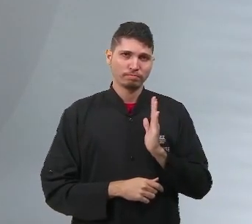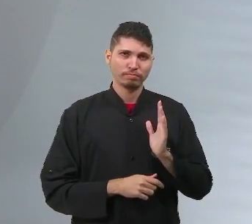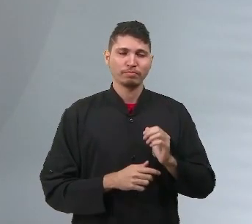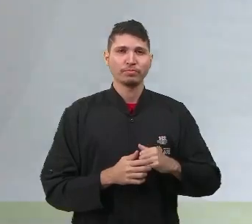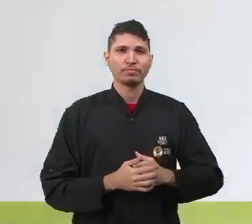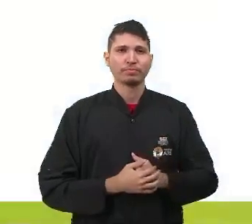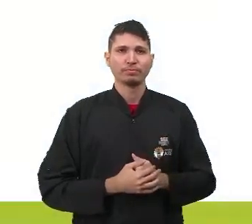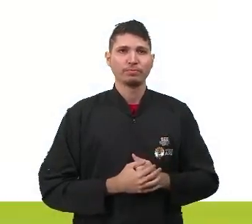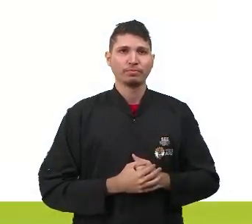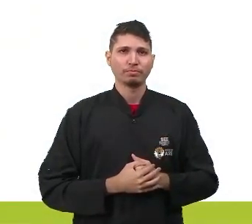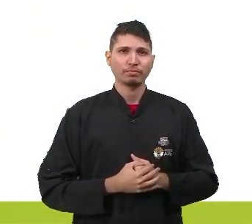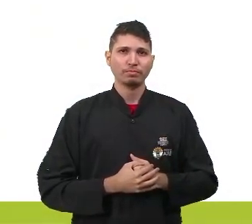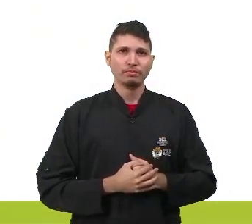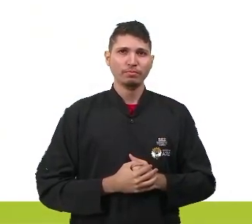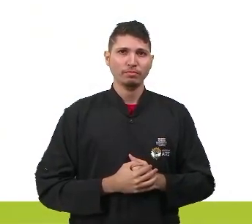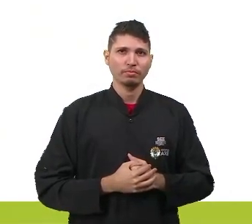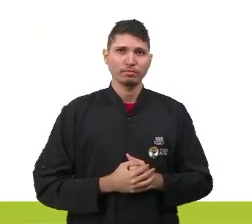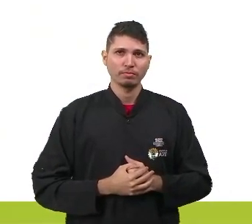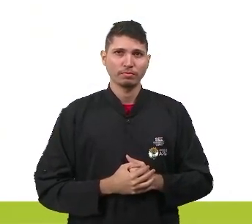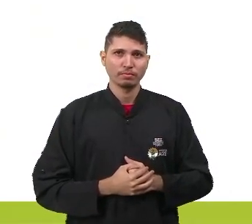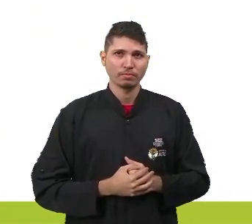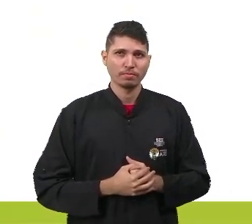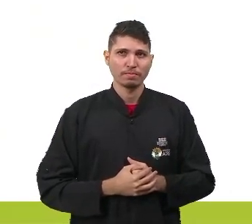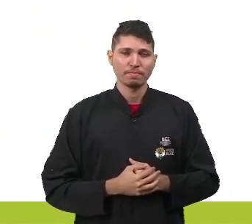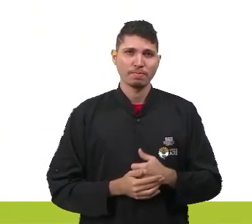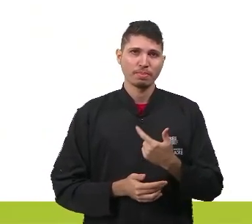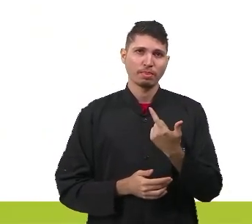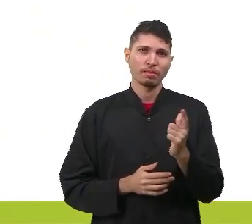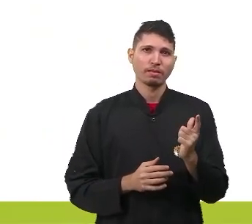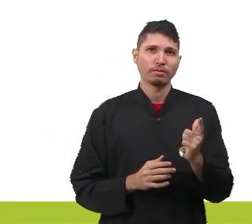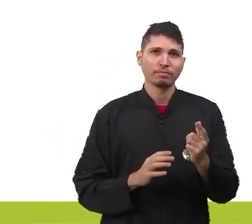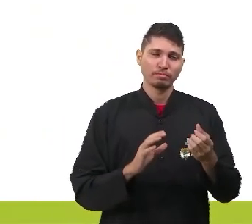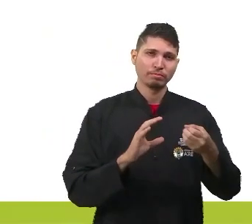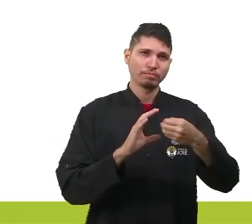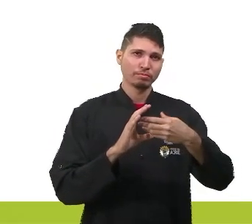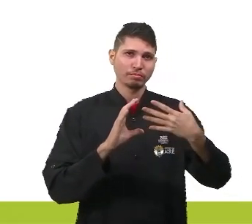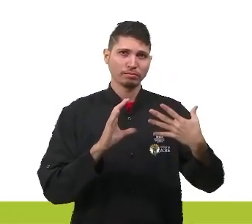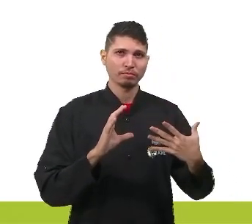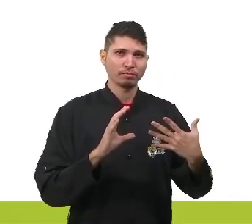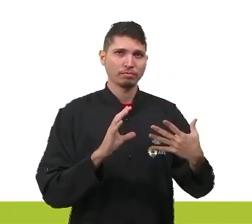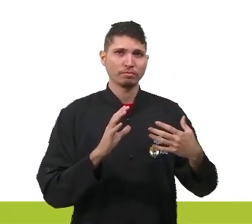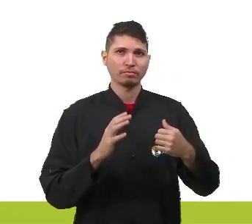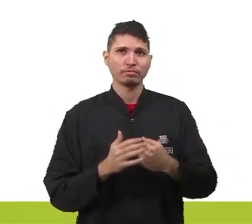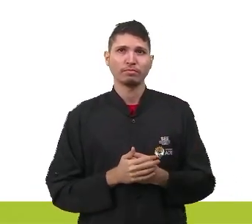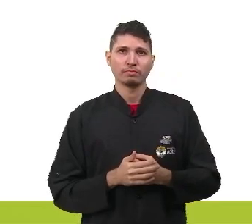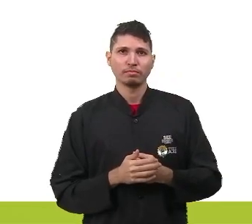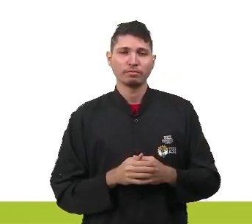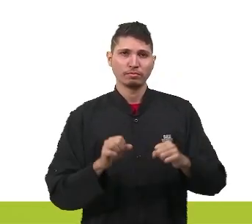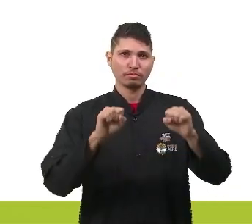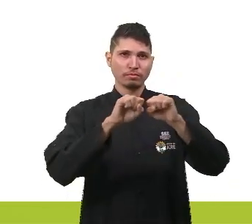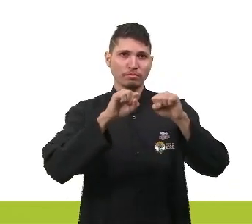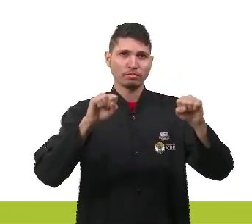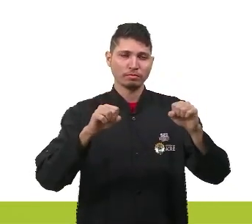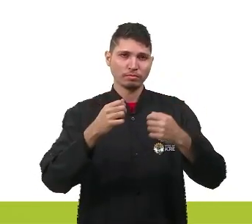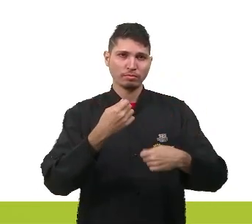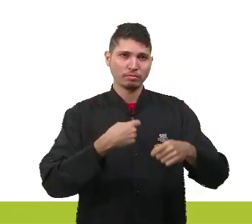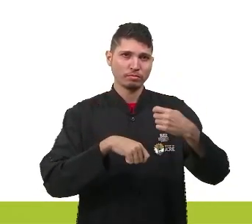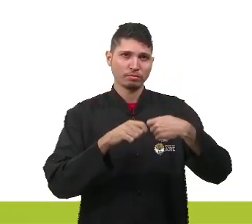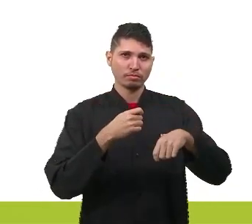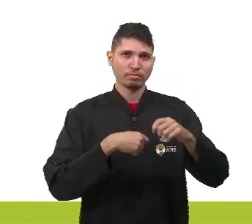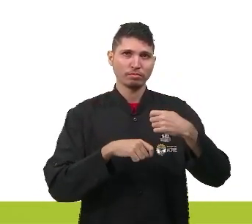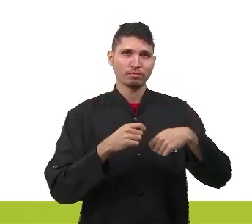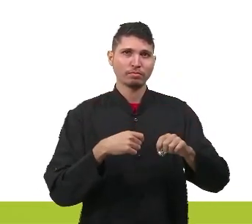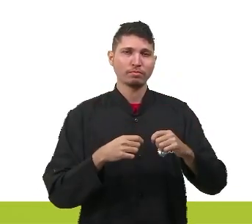aqui. Aí nós temos outras características do mercantilismo, como o cobertizo,